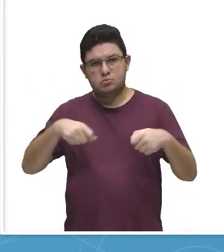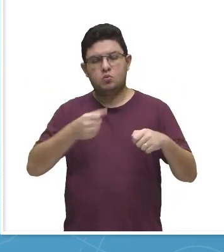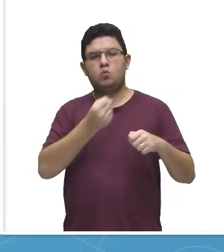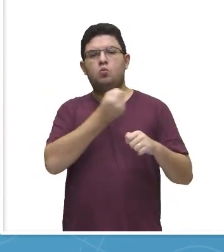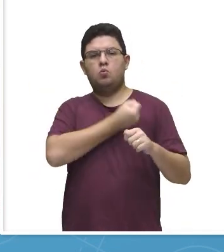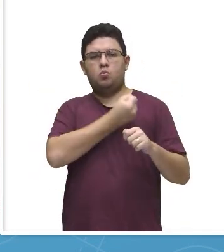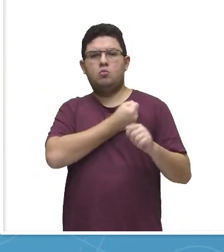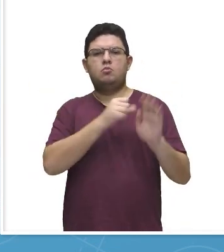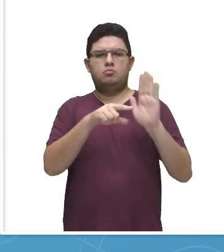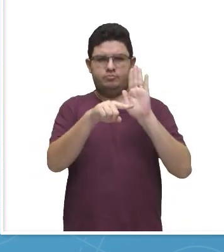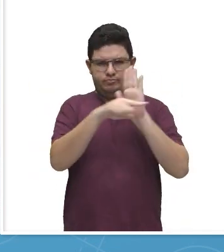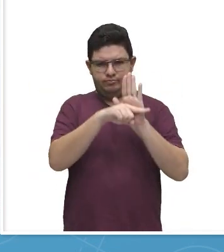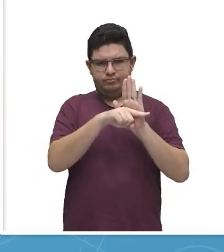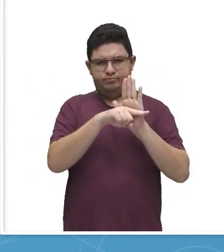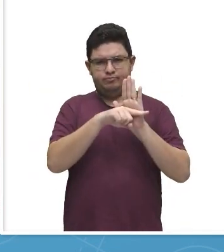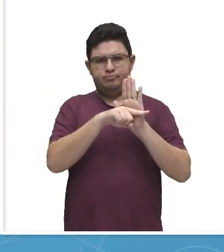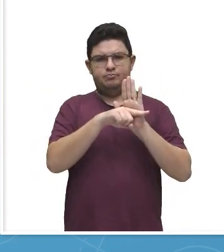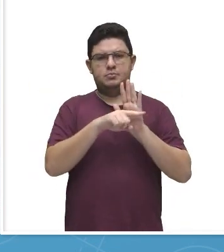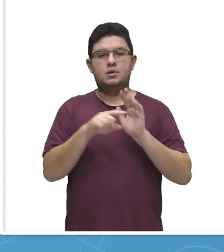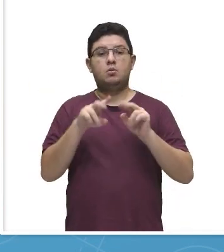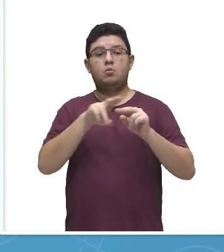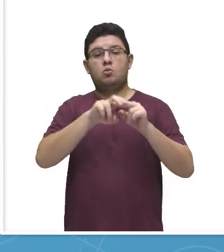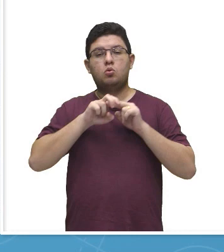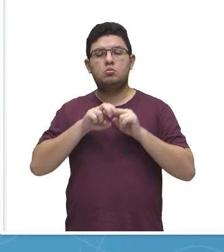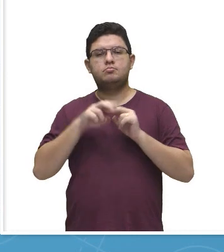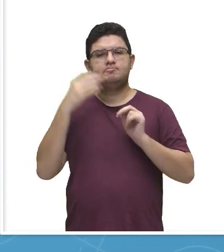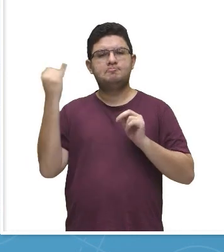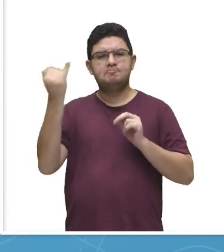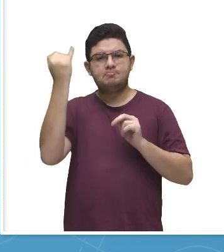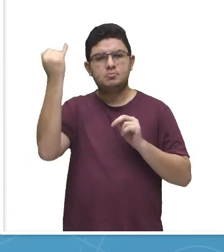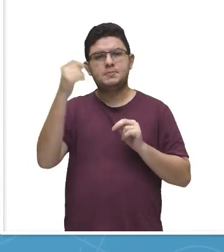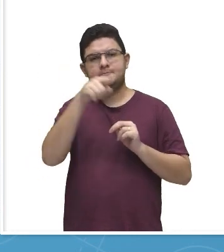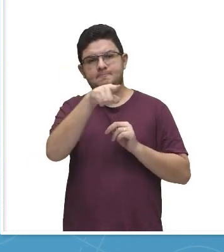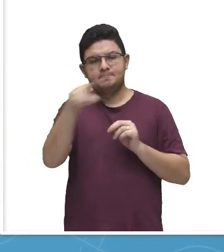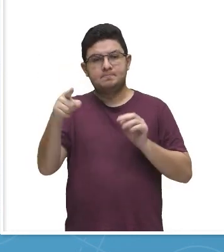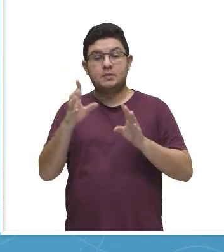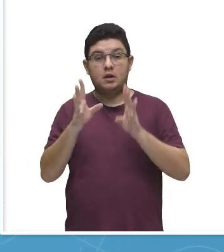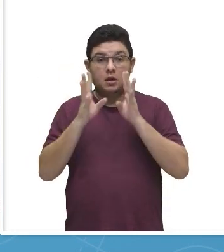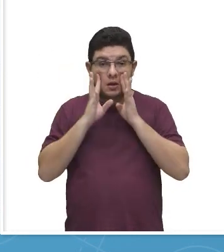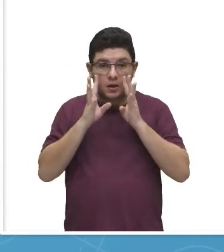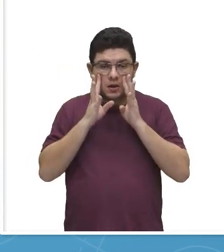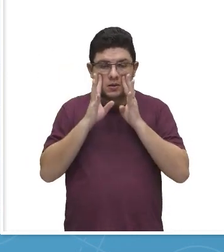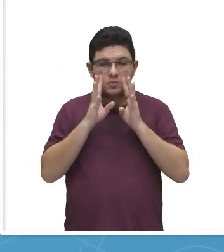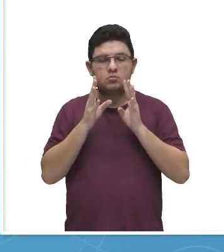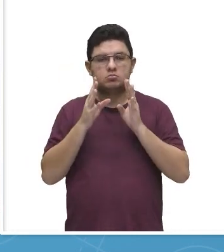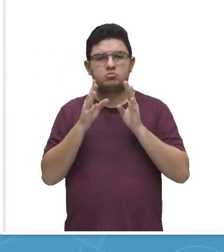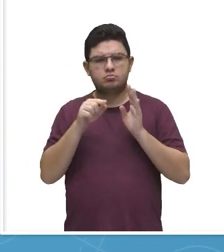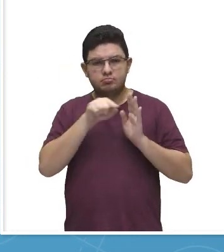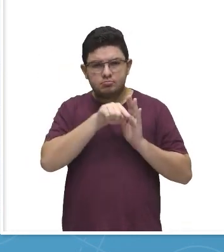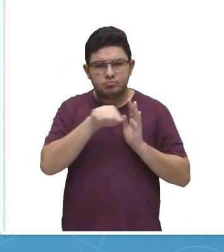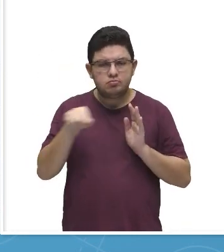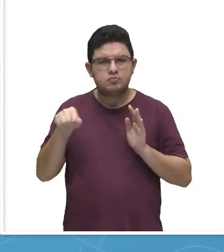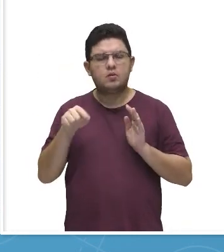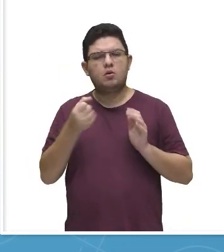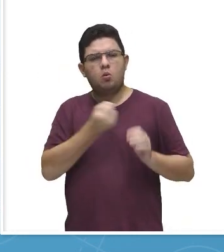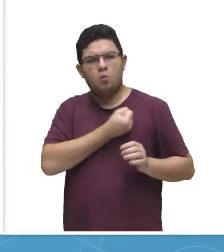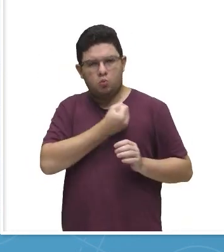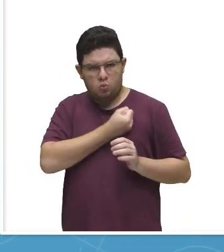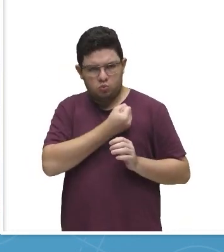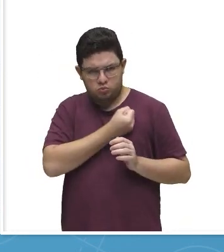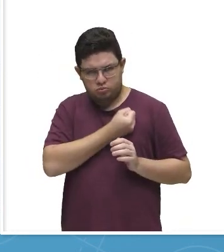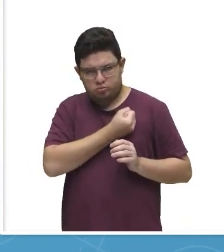isso, é muito importante que estejamos atentos aí para os procedimentos relacionados à